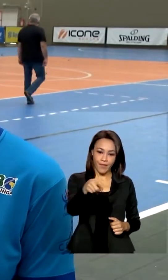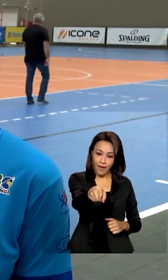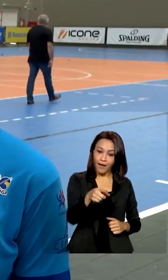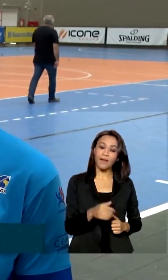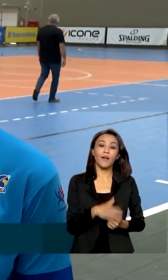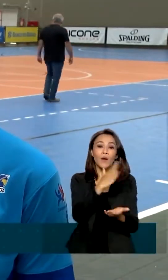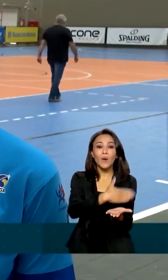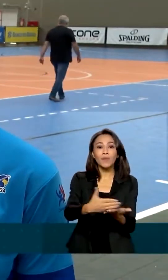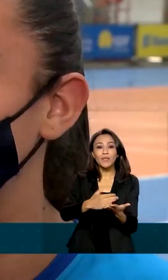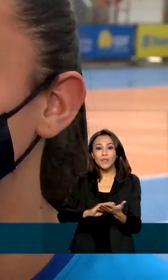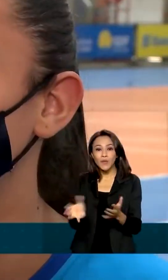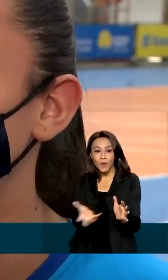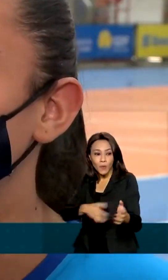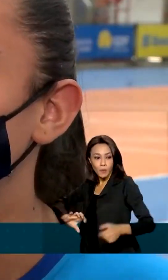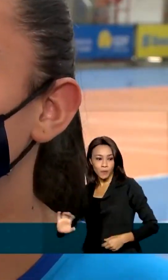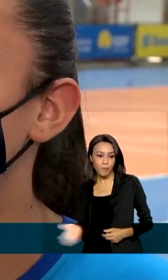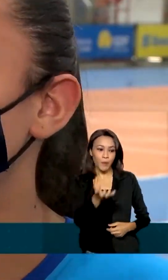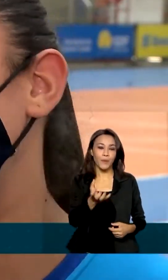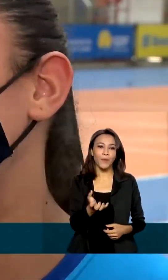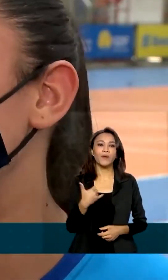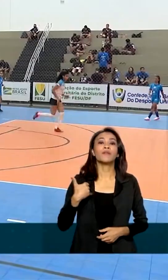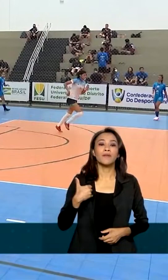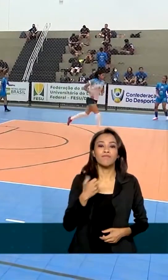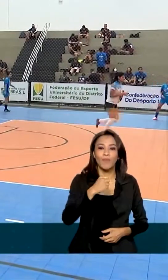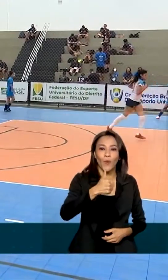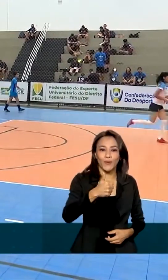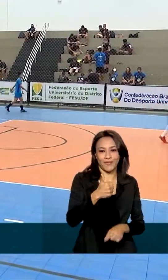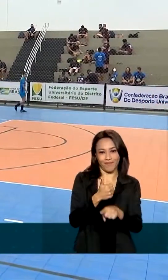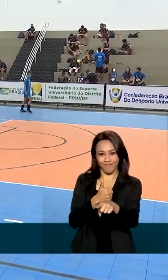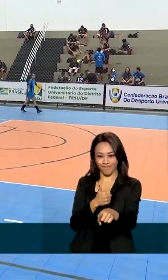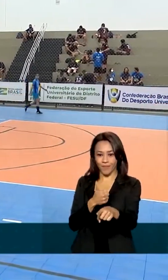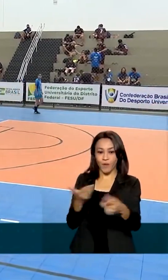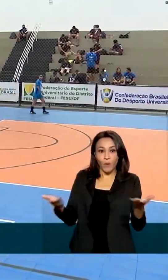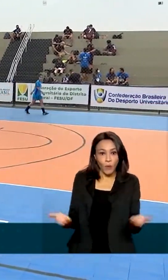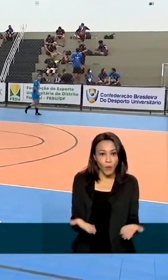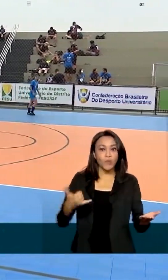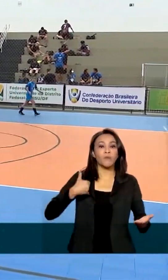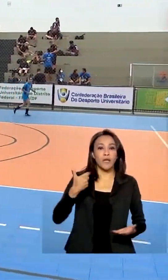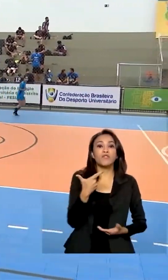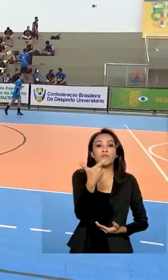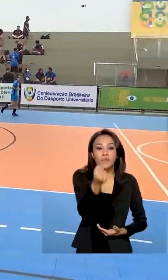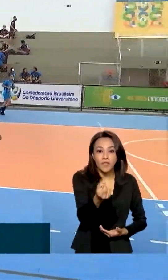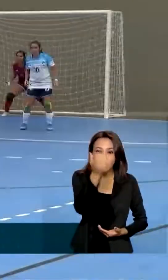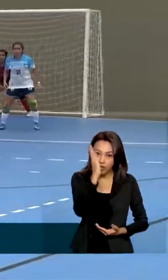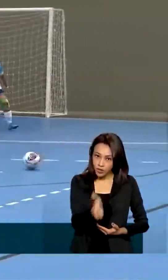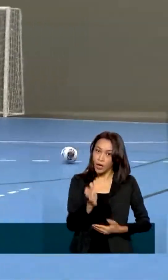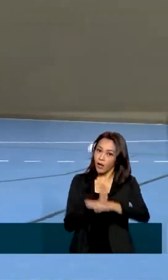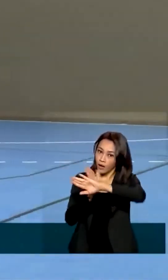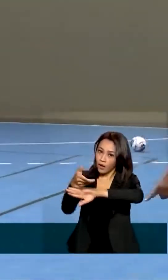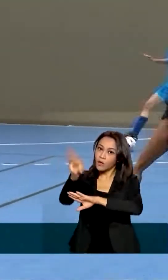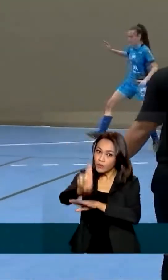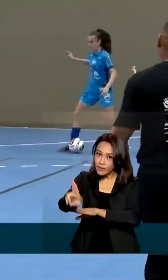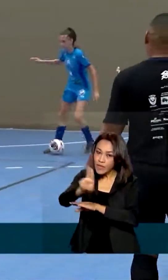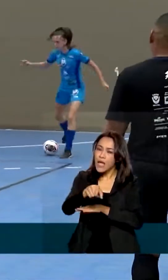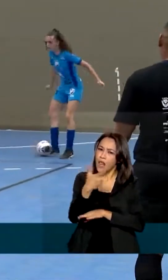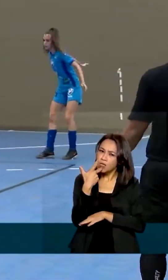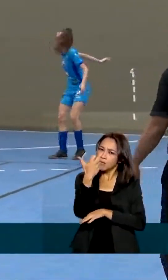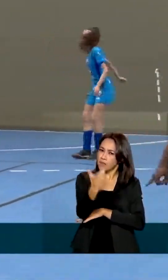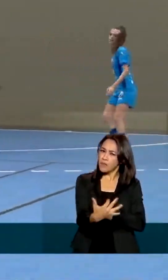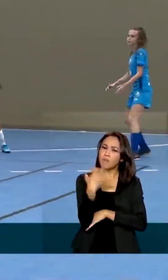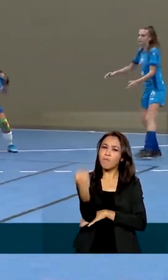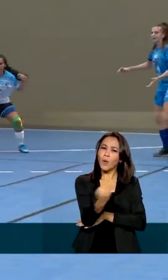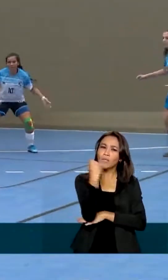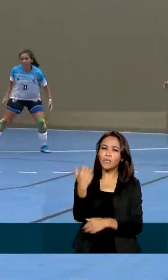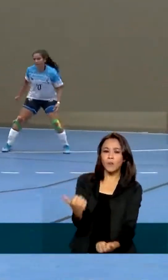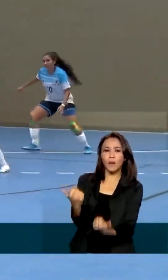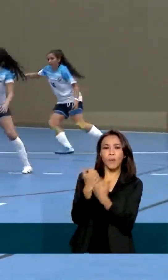a jogar futsal feminino aos 11 anos de idade. Hoje, com 20 anos e já na faculdade, ela fala da importância do